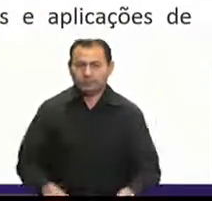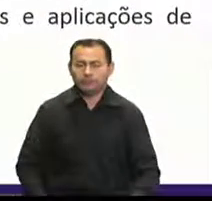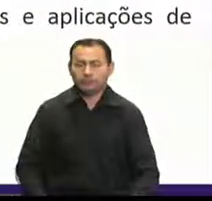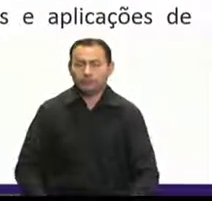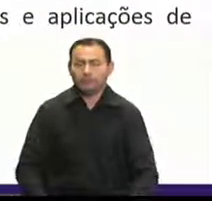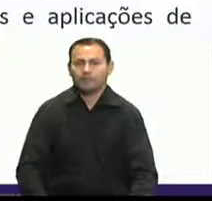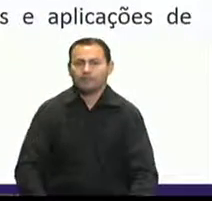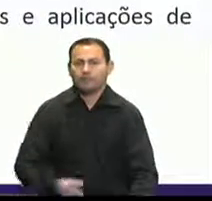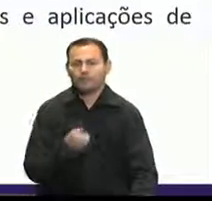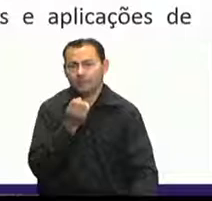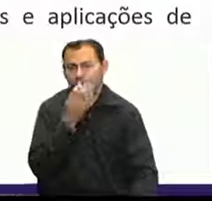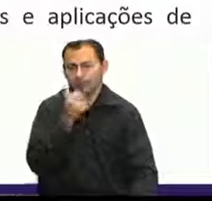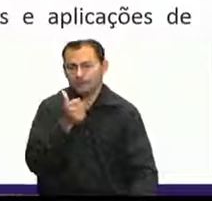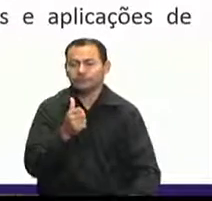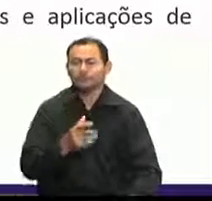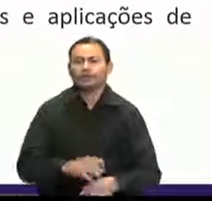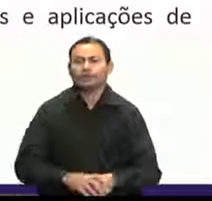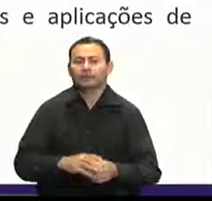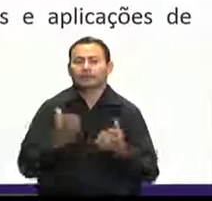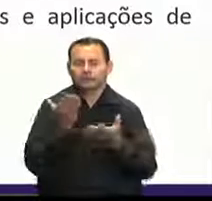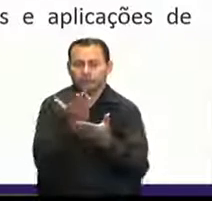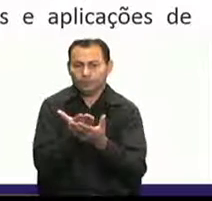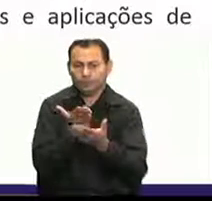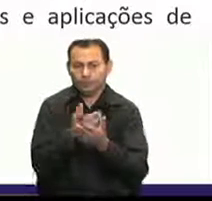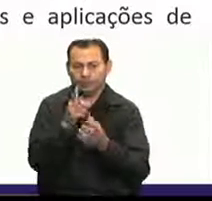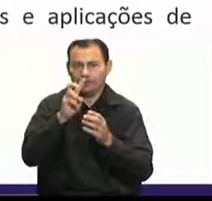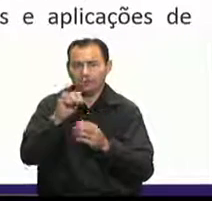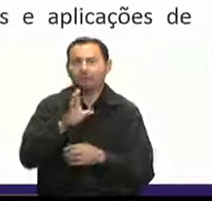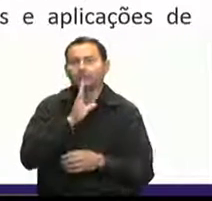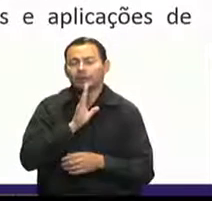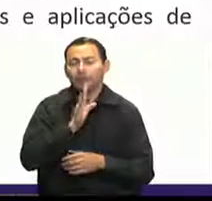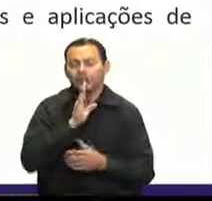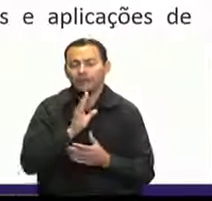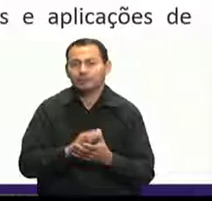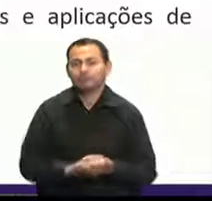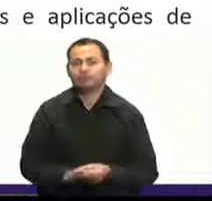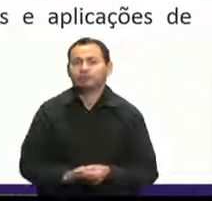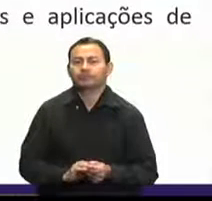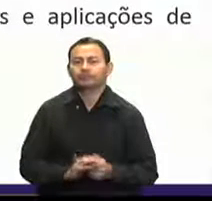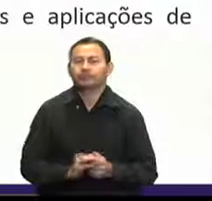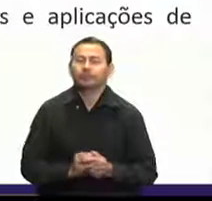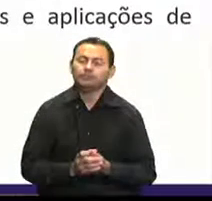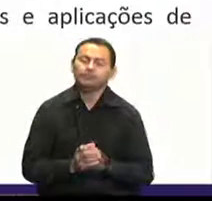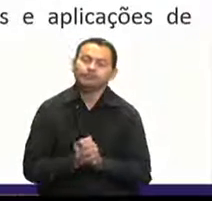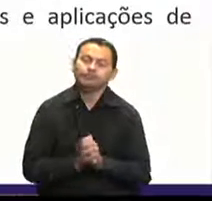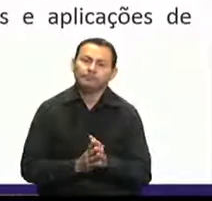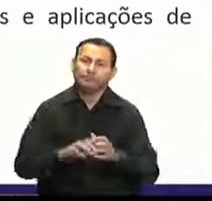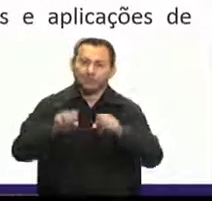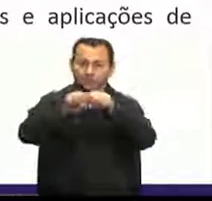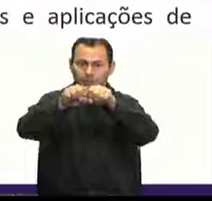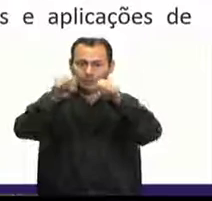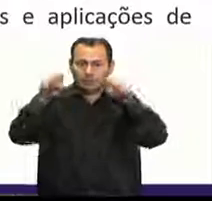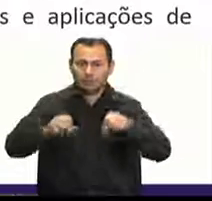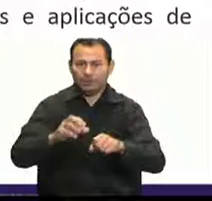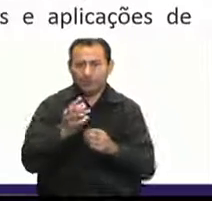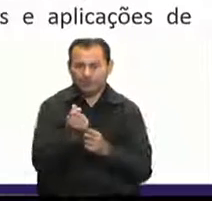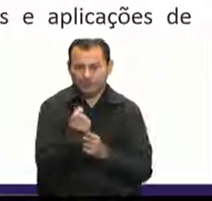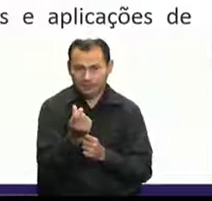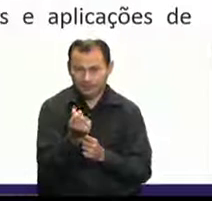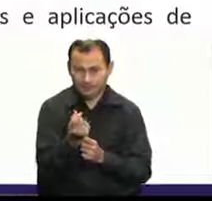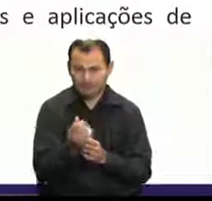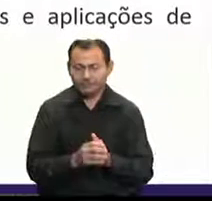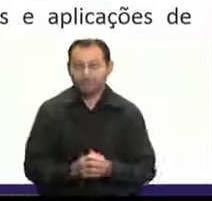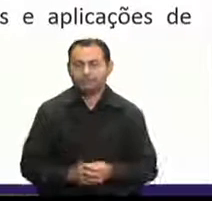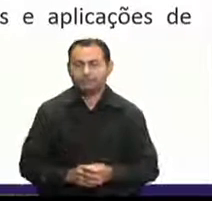muito bem nessa seção de estudos você vai conhecer o sistema financeiro